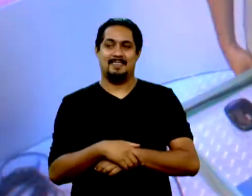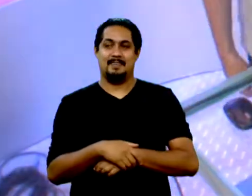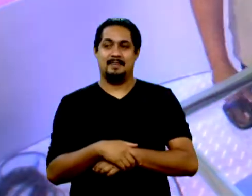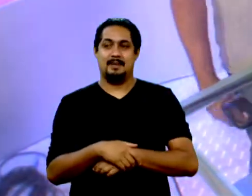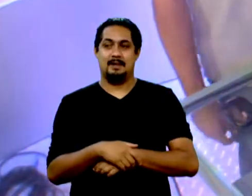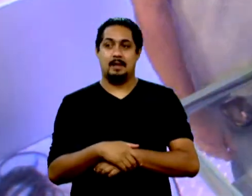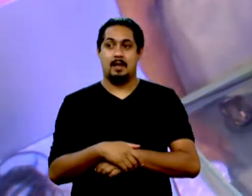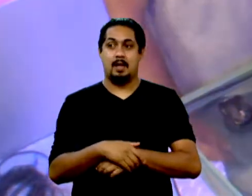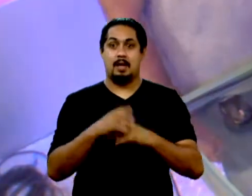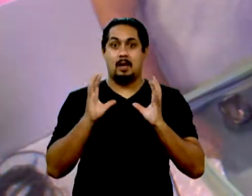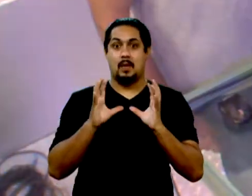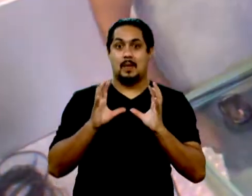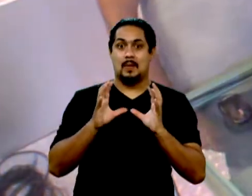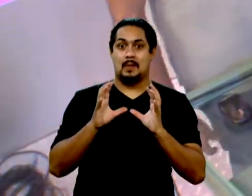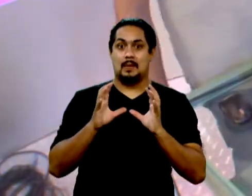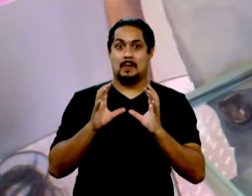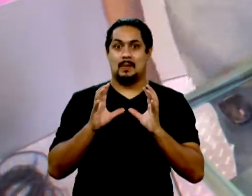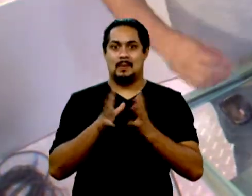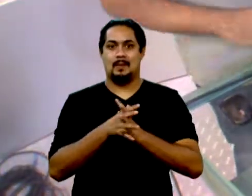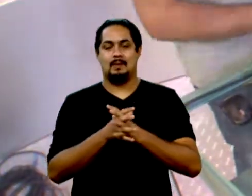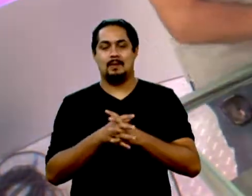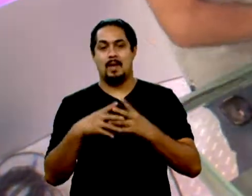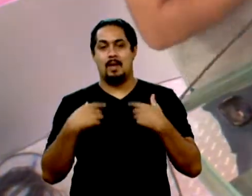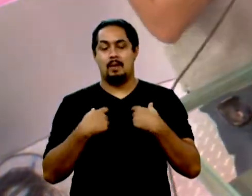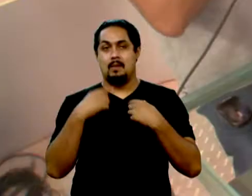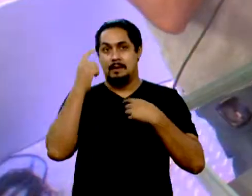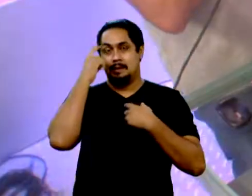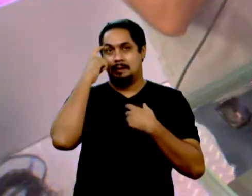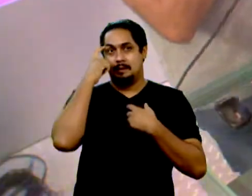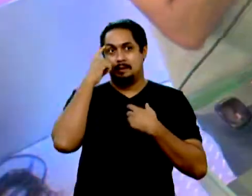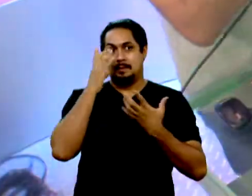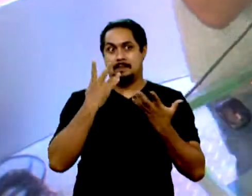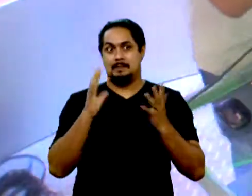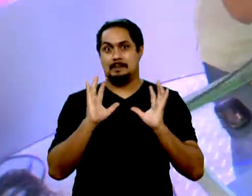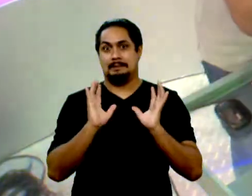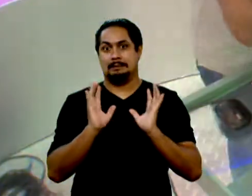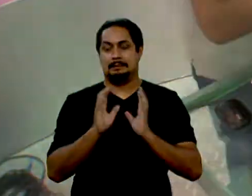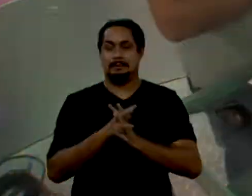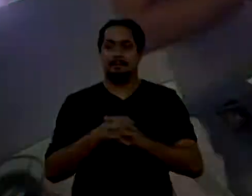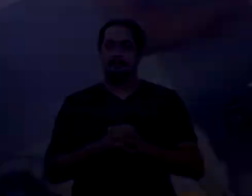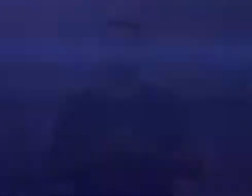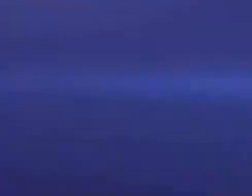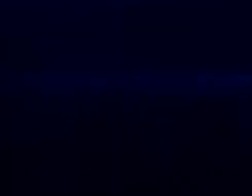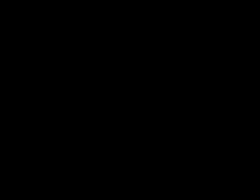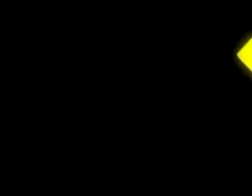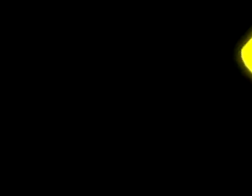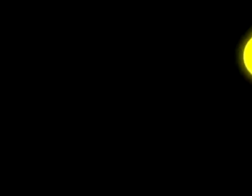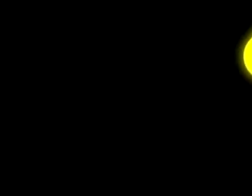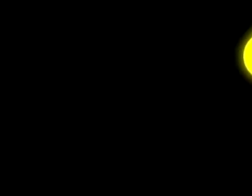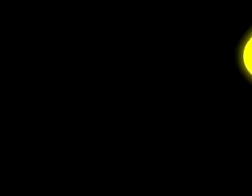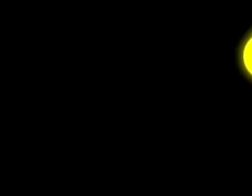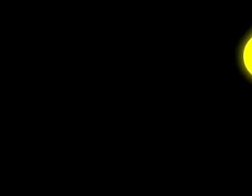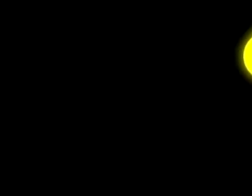Gelei, eu já ia dizer. Valeu, já vou aqui. Vamos cantar.